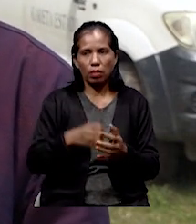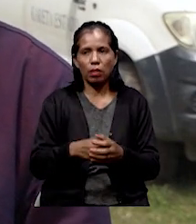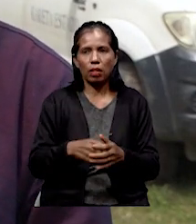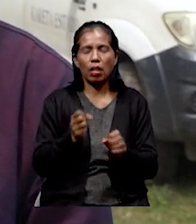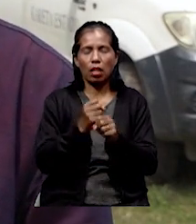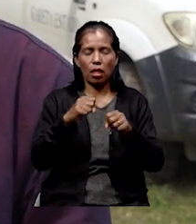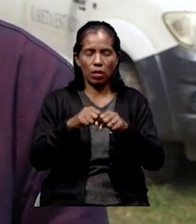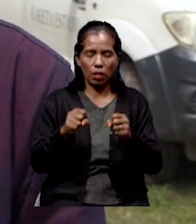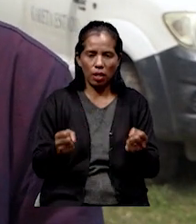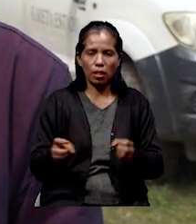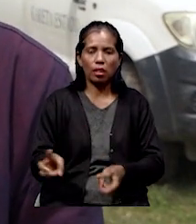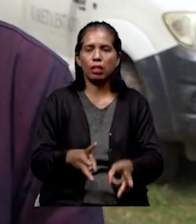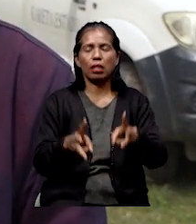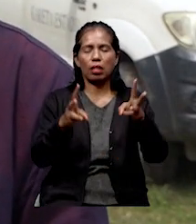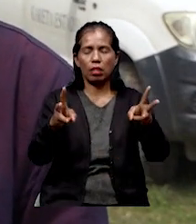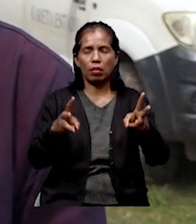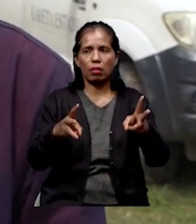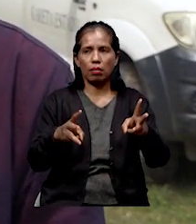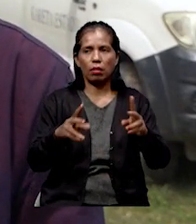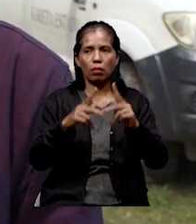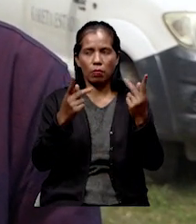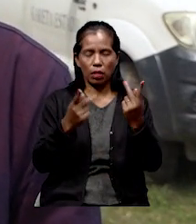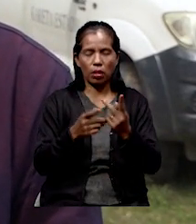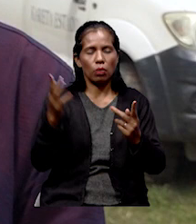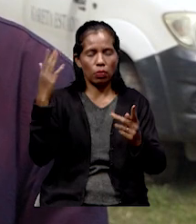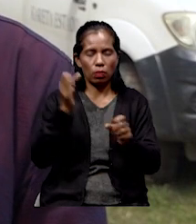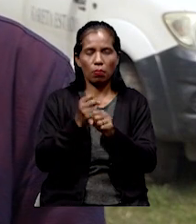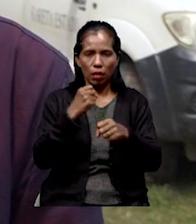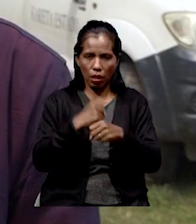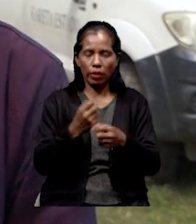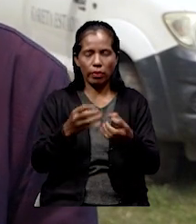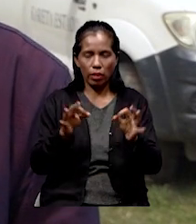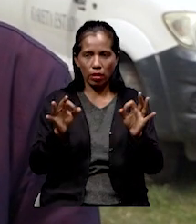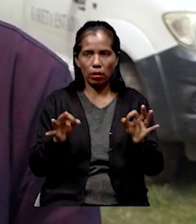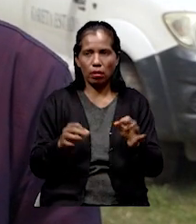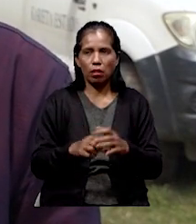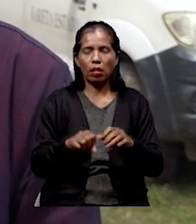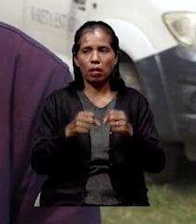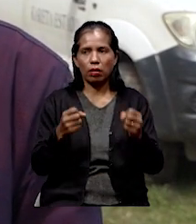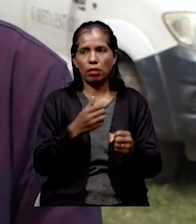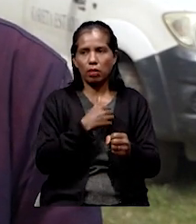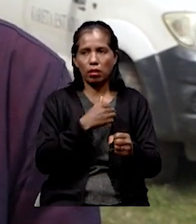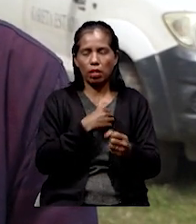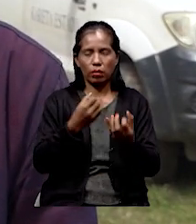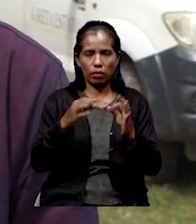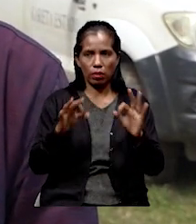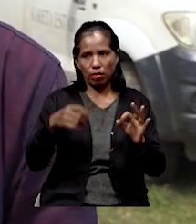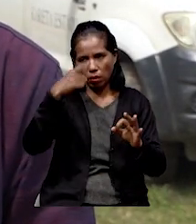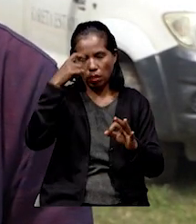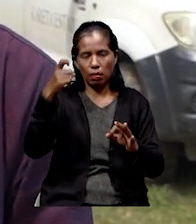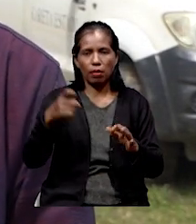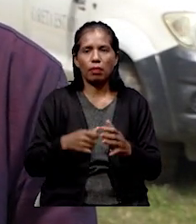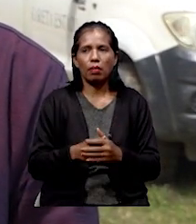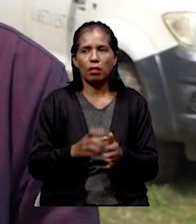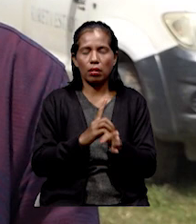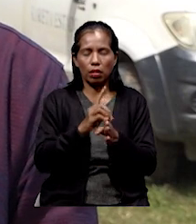fala, estrada se trabalha, companhia trabalha no consegue cair, então, né? Cuidado se dá o coto. Também é a parte